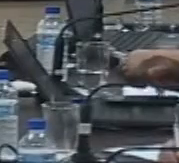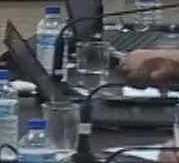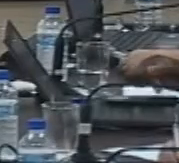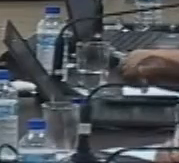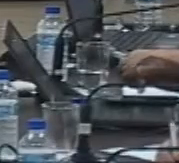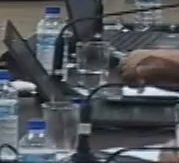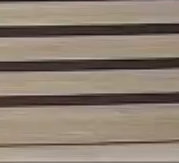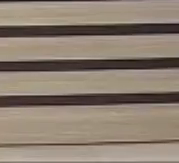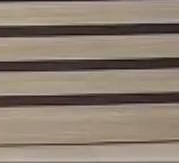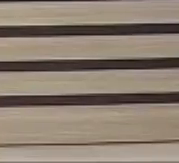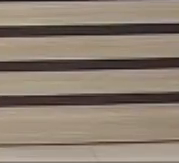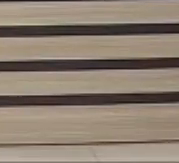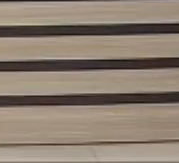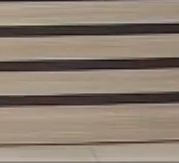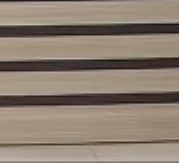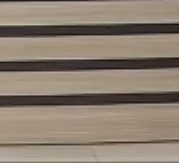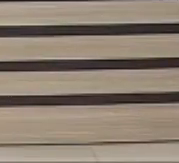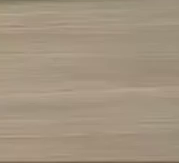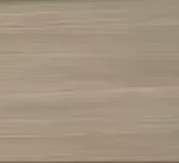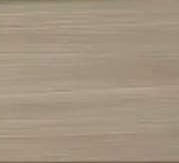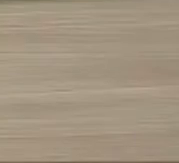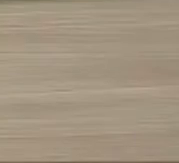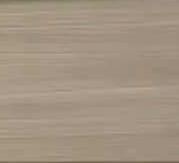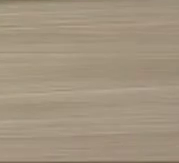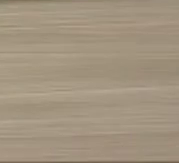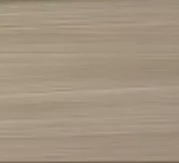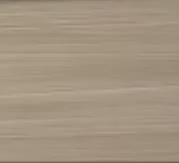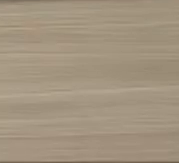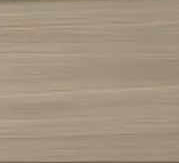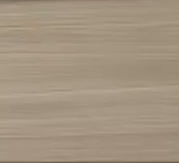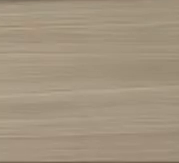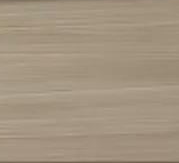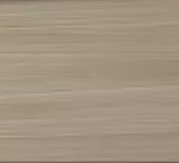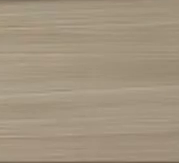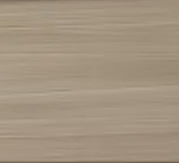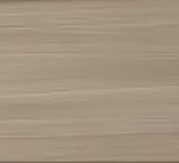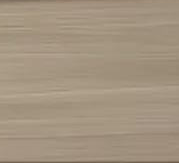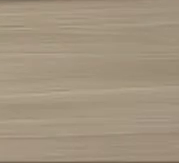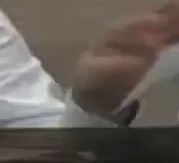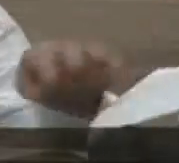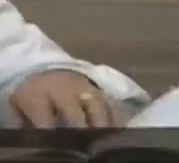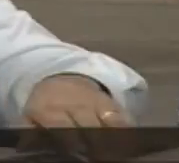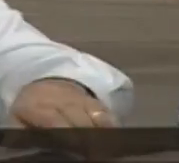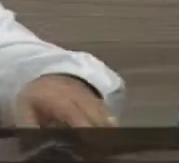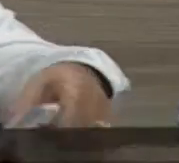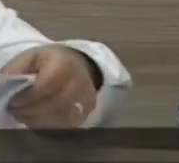sentados aprovam, os de pé rejeitam. Está aprovado o projeto de lei número